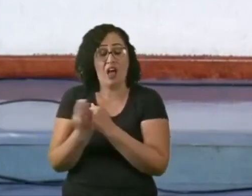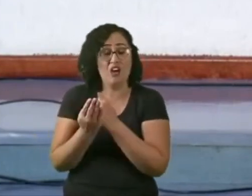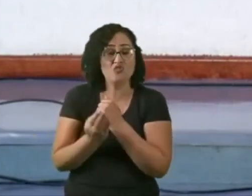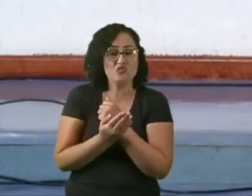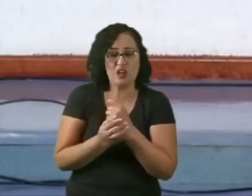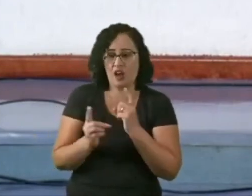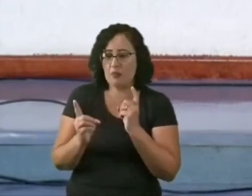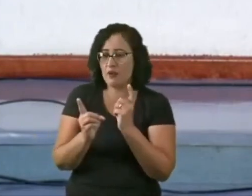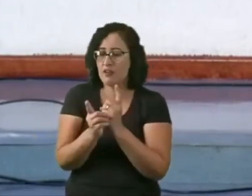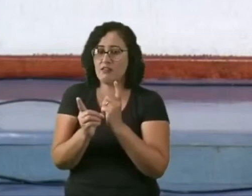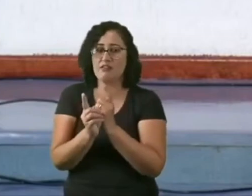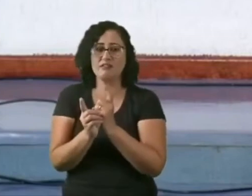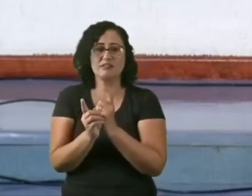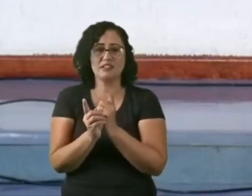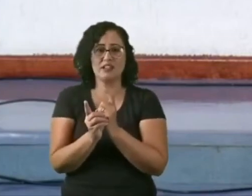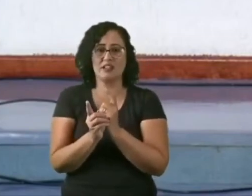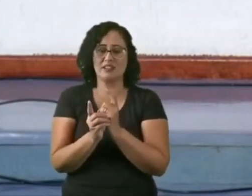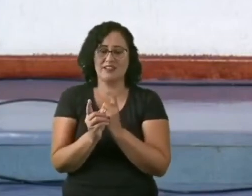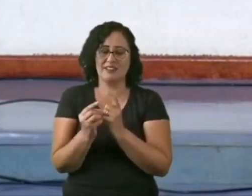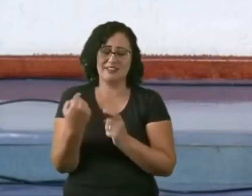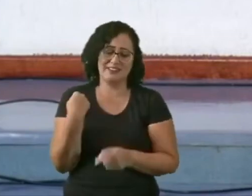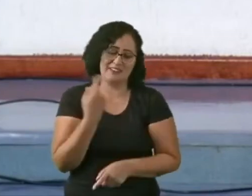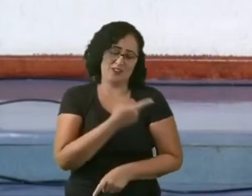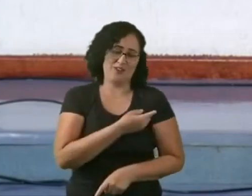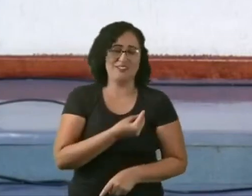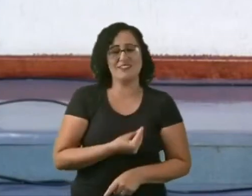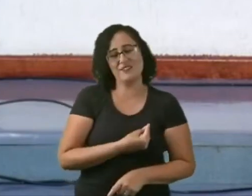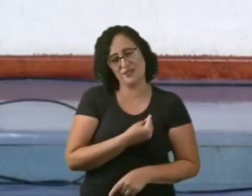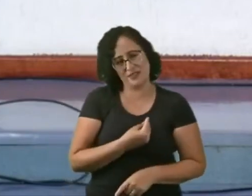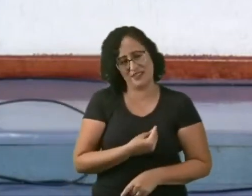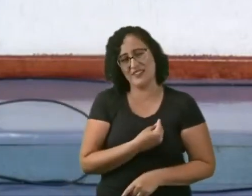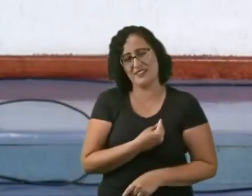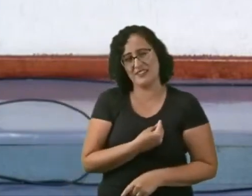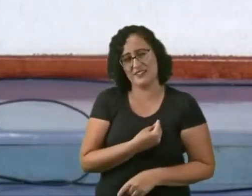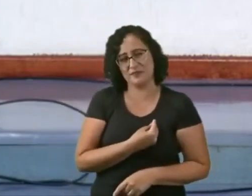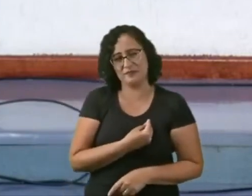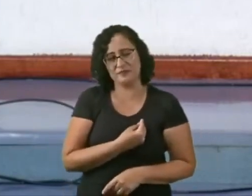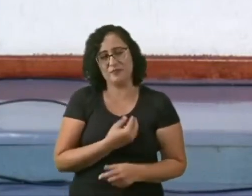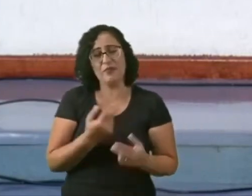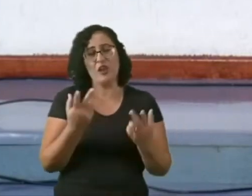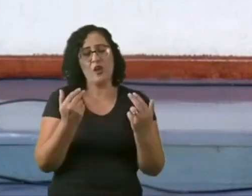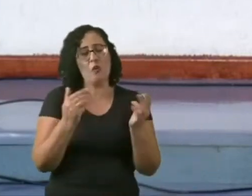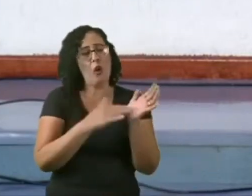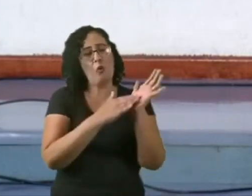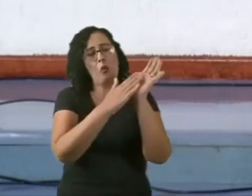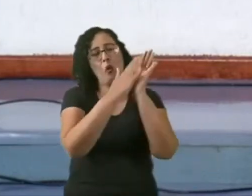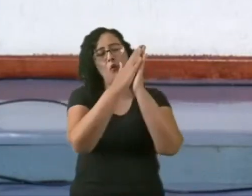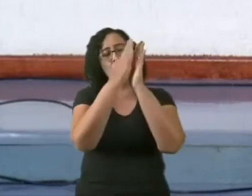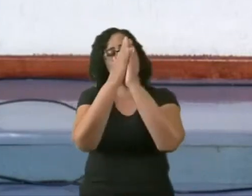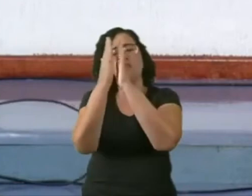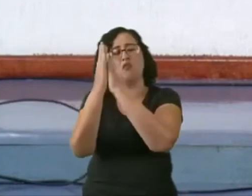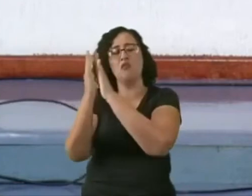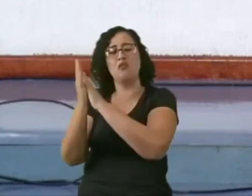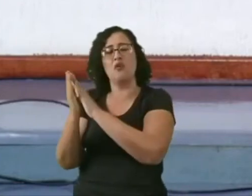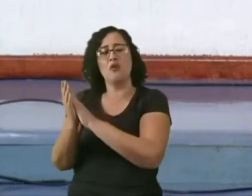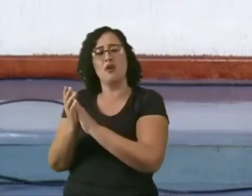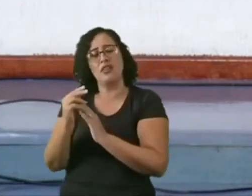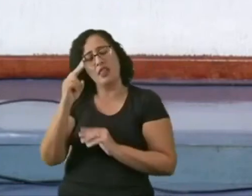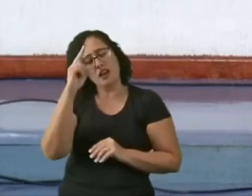Ele deixa as 99 e vai em busca daquela uma que está